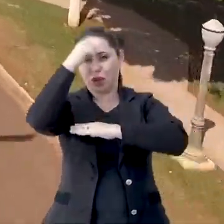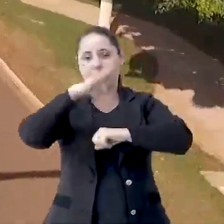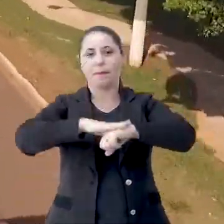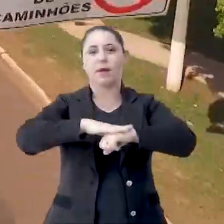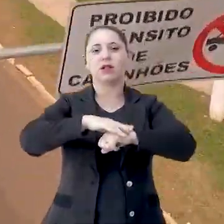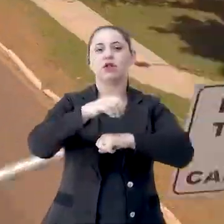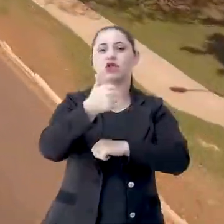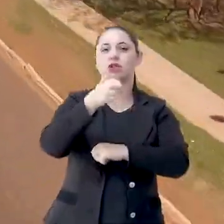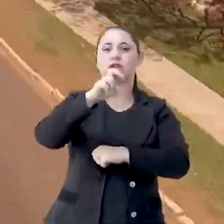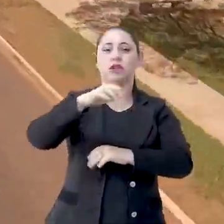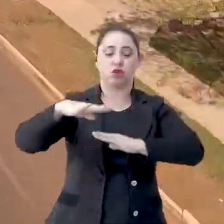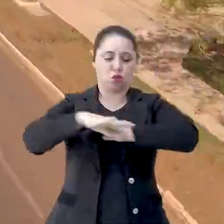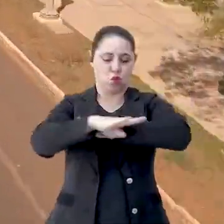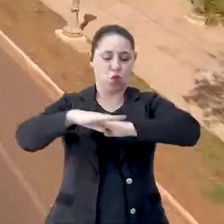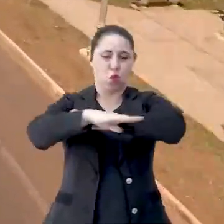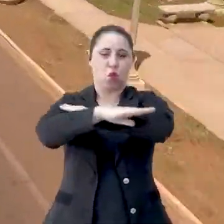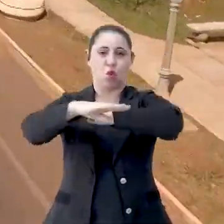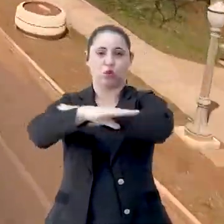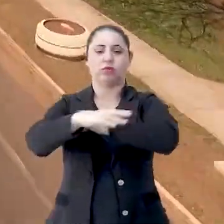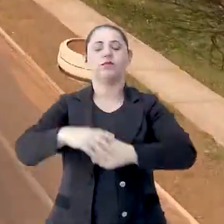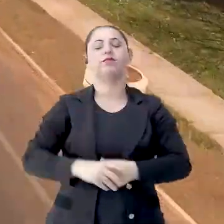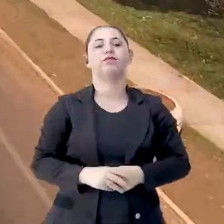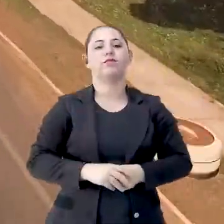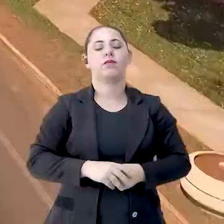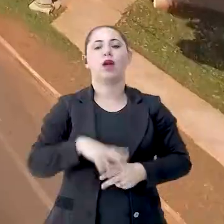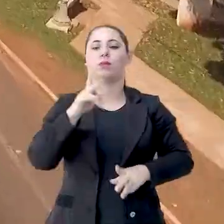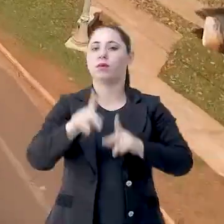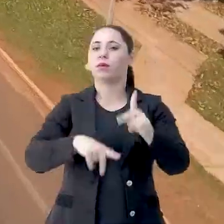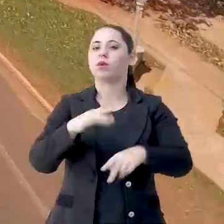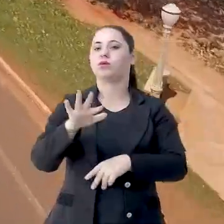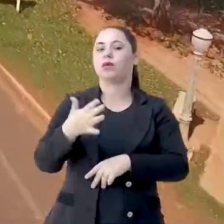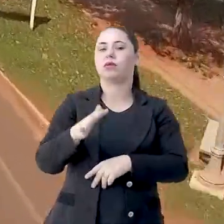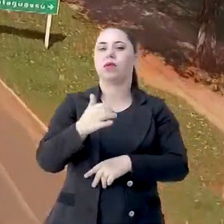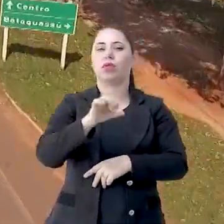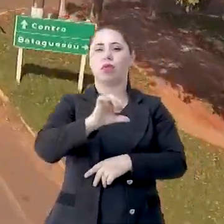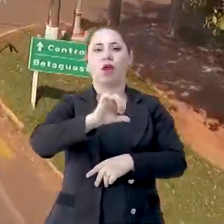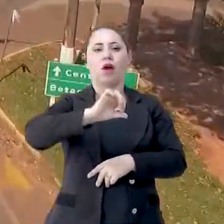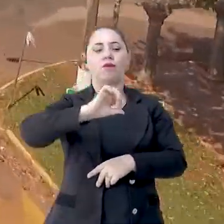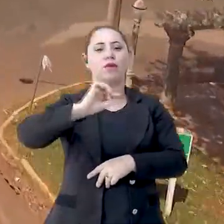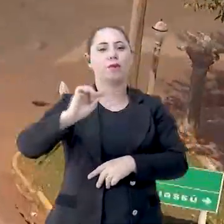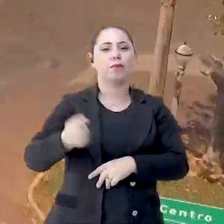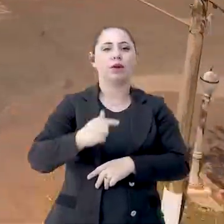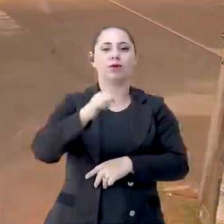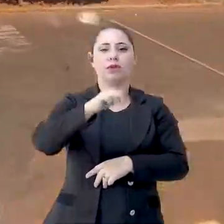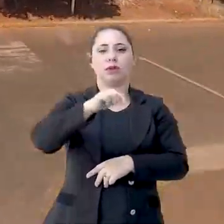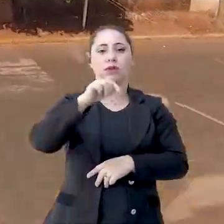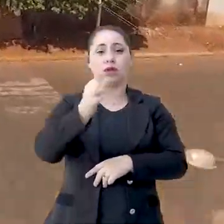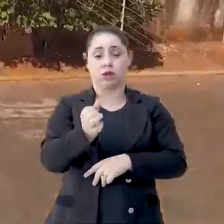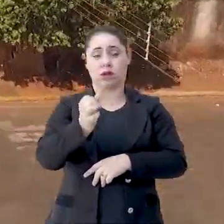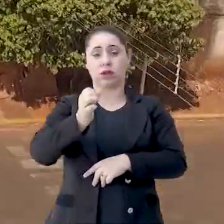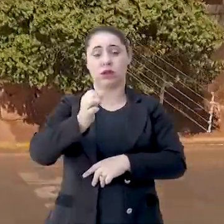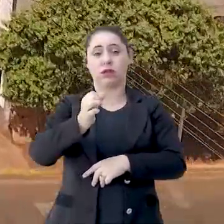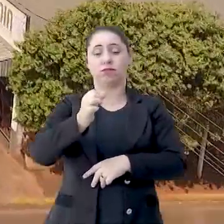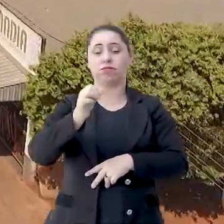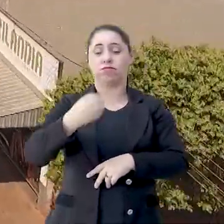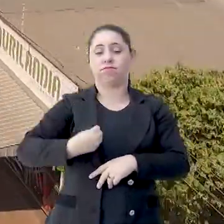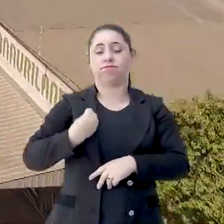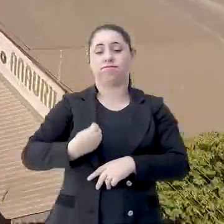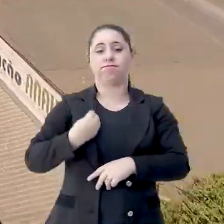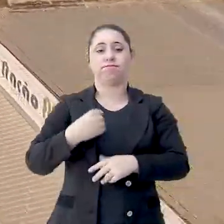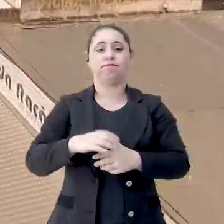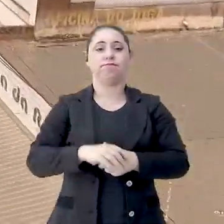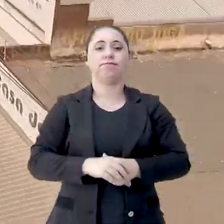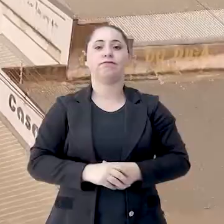a restauração funcional de pavimento em mais de 15 ruas. A população é estimada